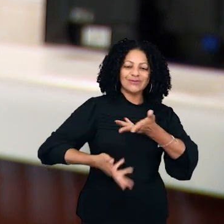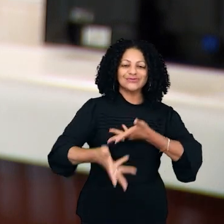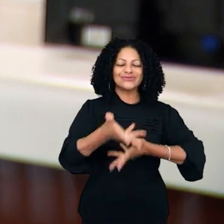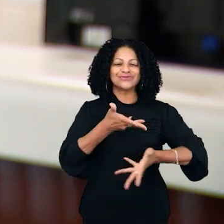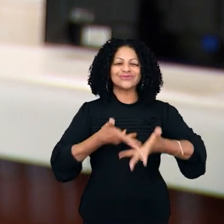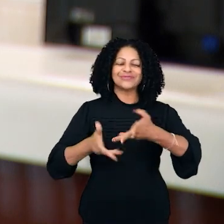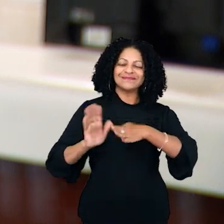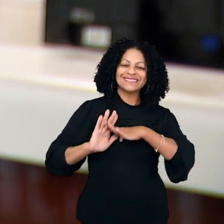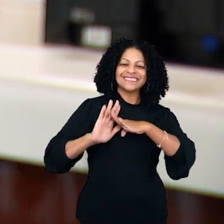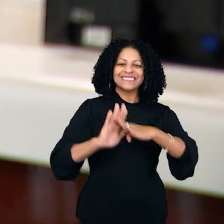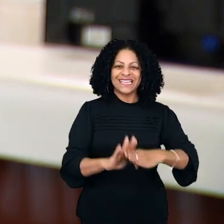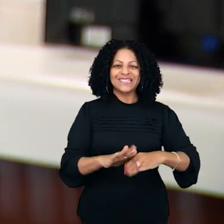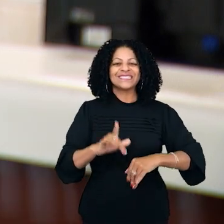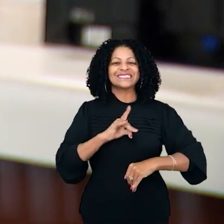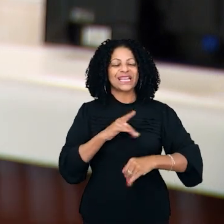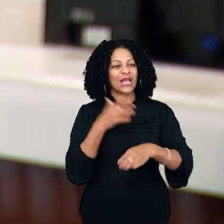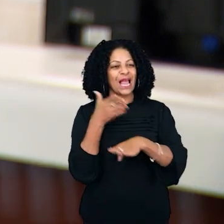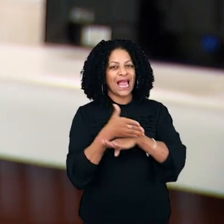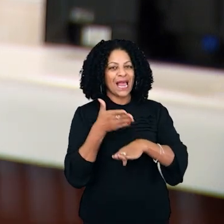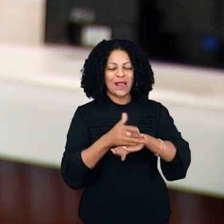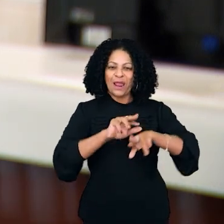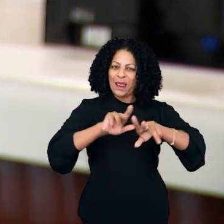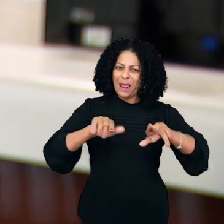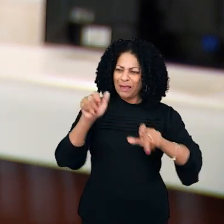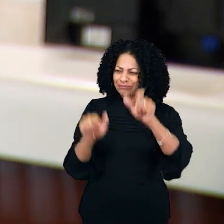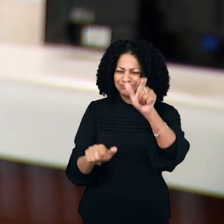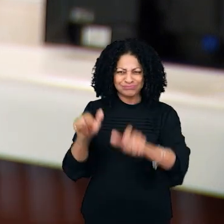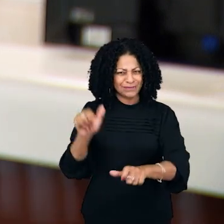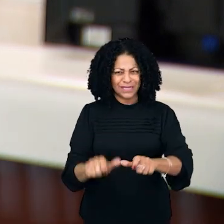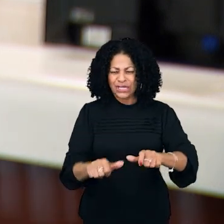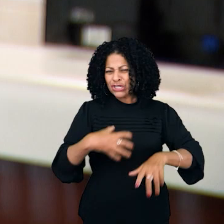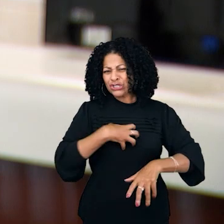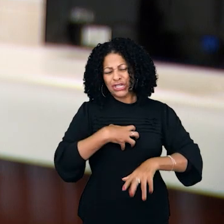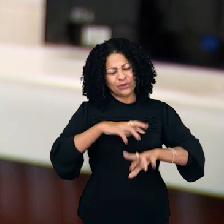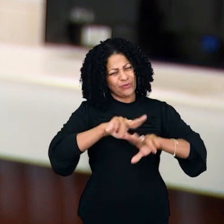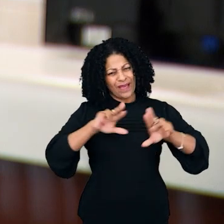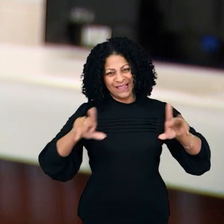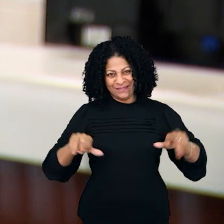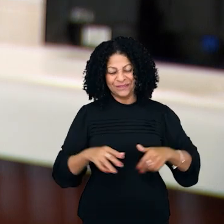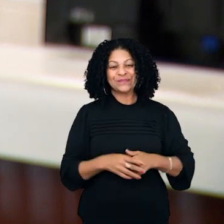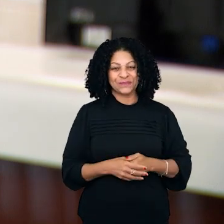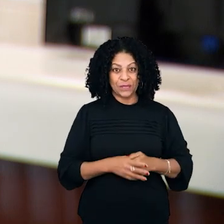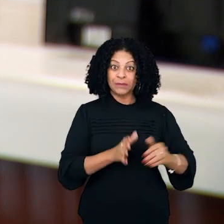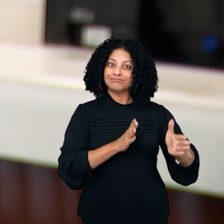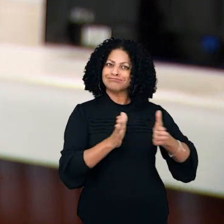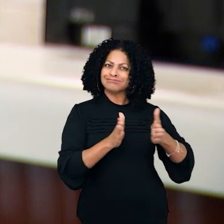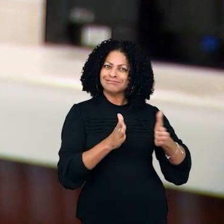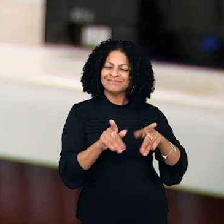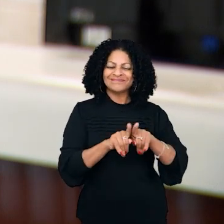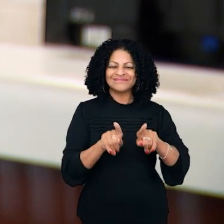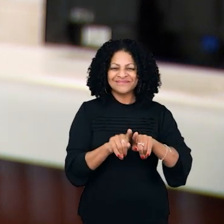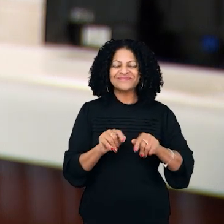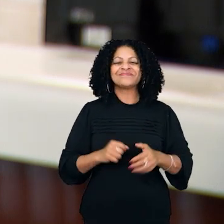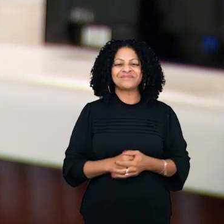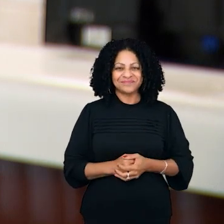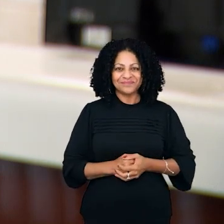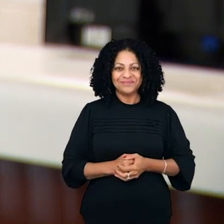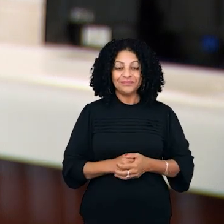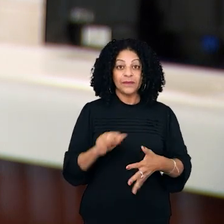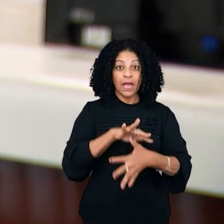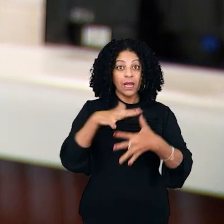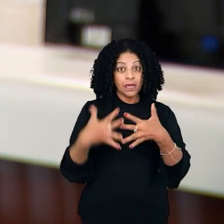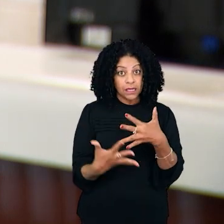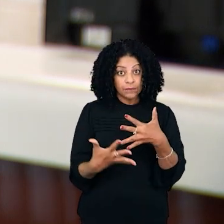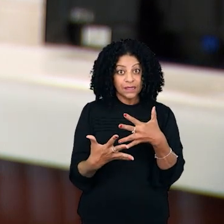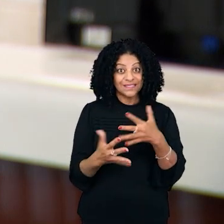importante, porque aqui a gente tem acesso a várias pessoas de várias acessibilidades e tudo